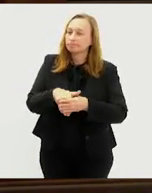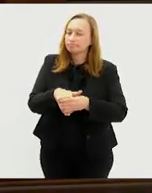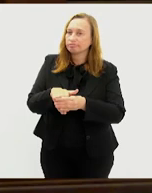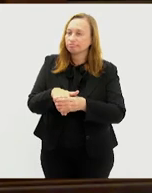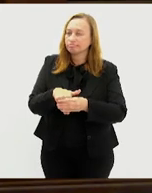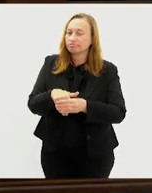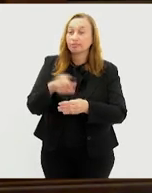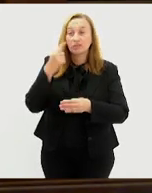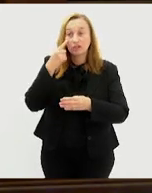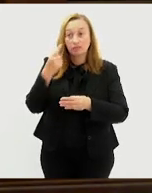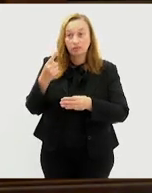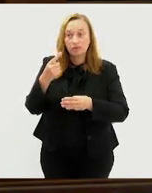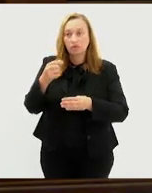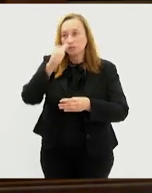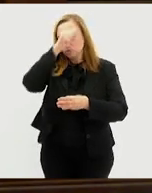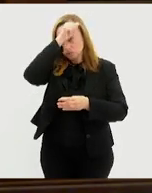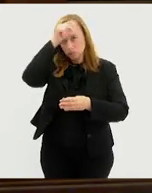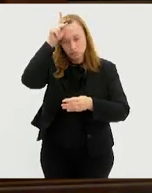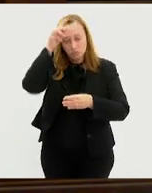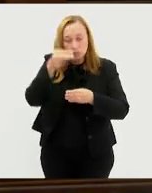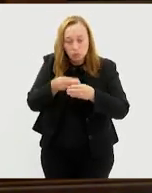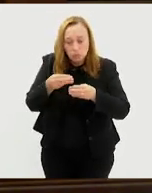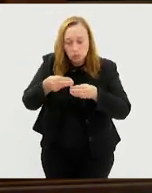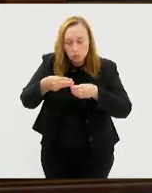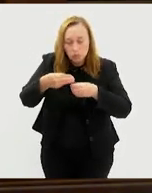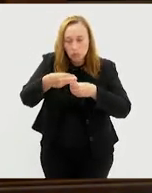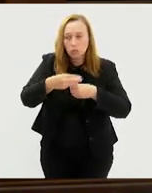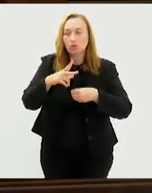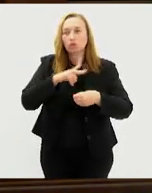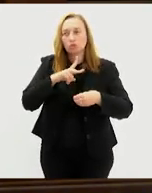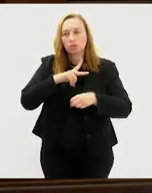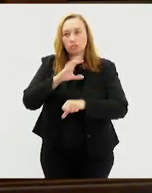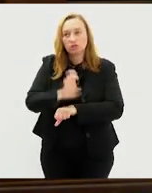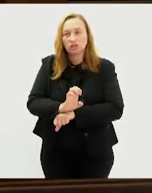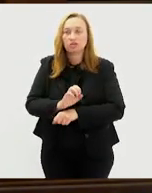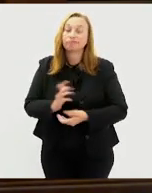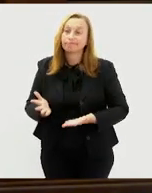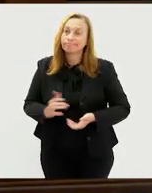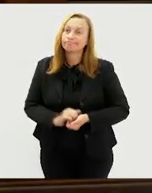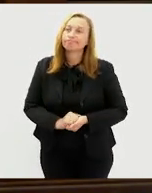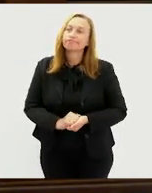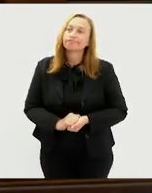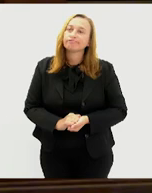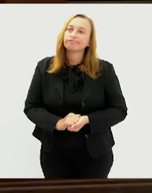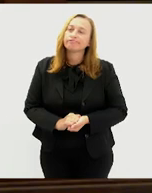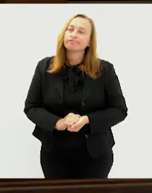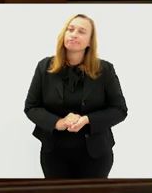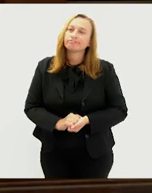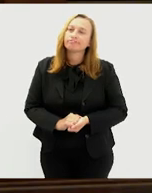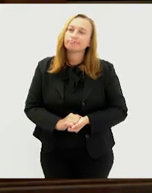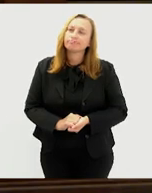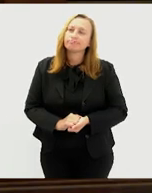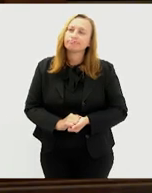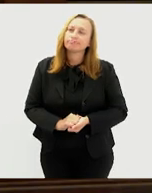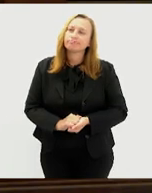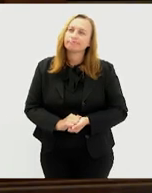que seus municípios e o próprio estado estão em grande mas em